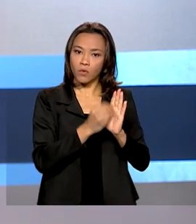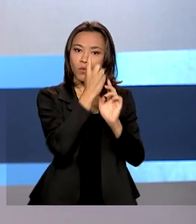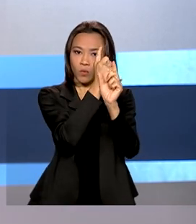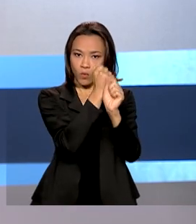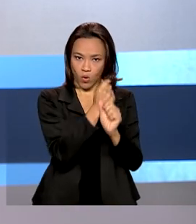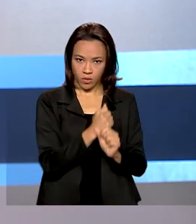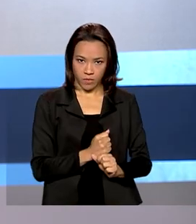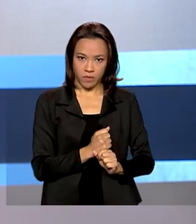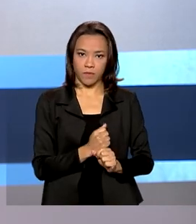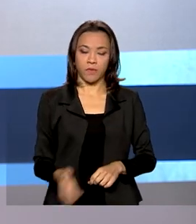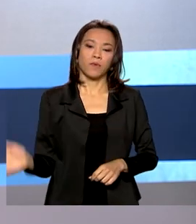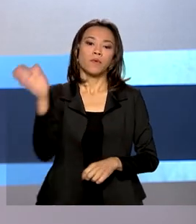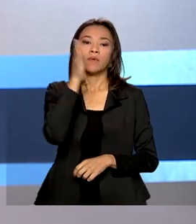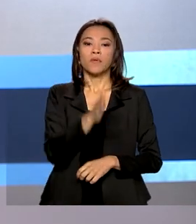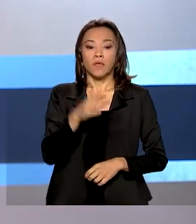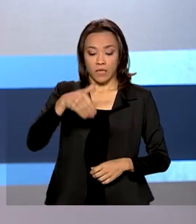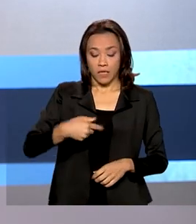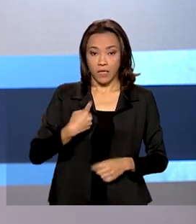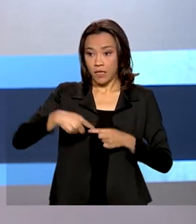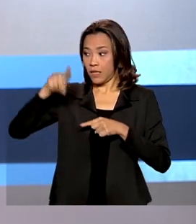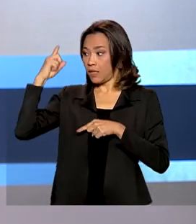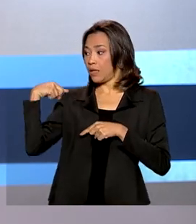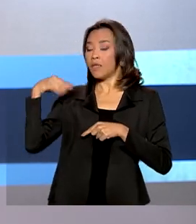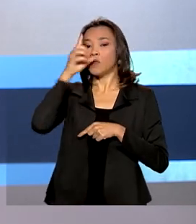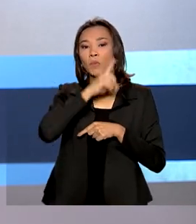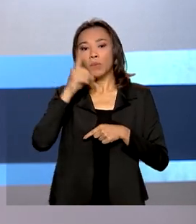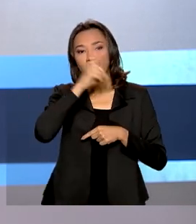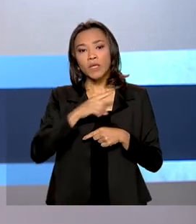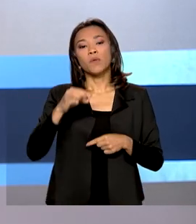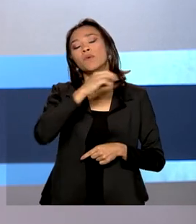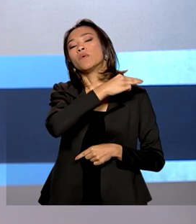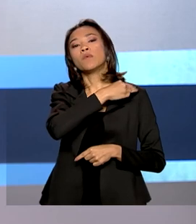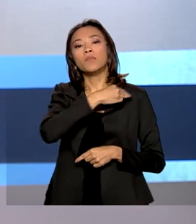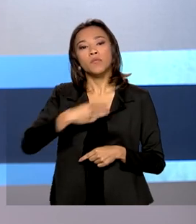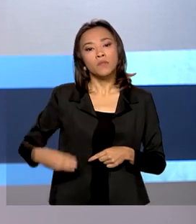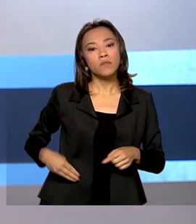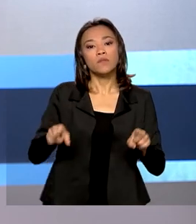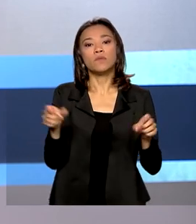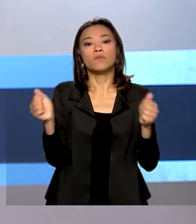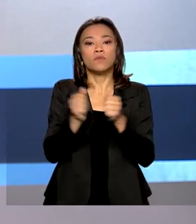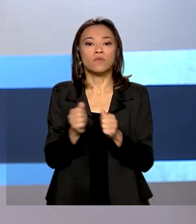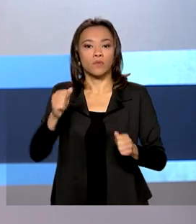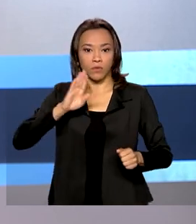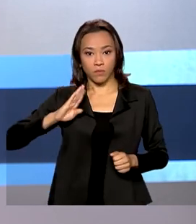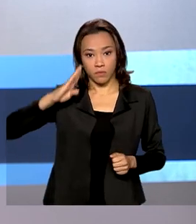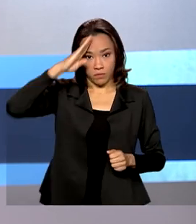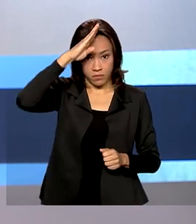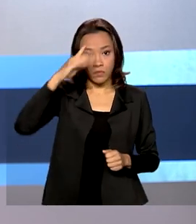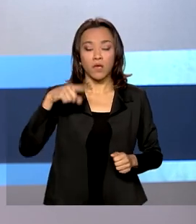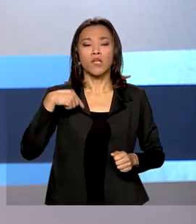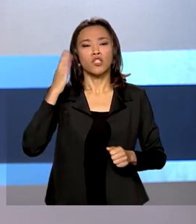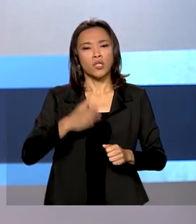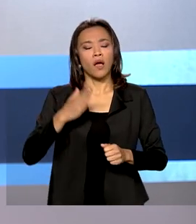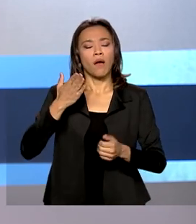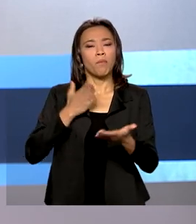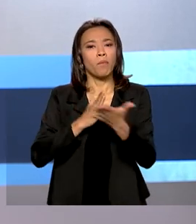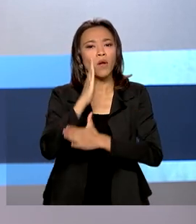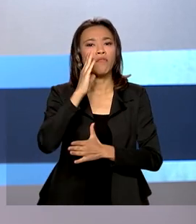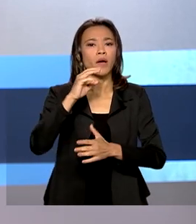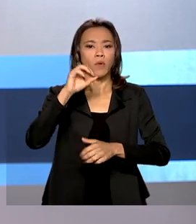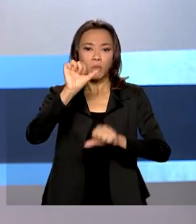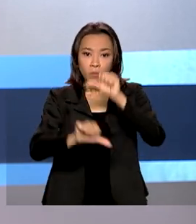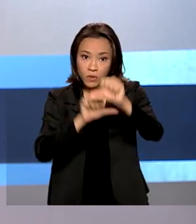E neste domingo, o presidente Jair Bolsonaro e o ministro da Economia ressaltaram a importância da aprovação de reformas para o